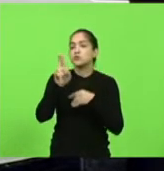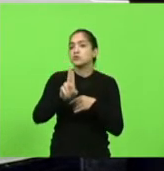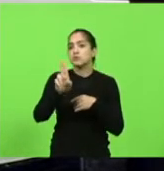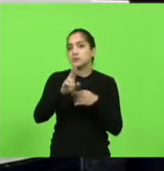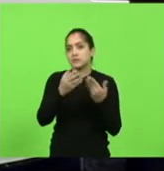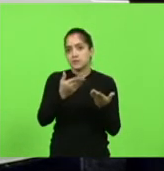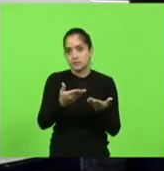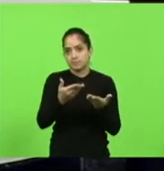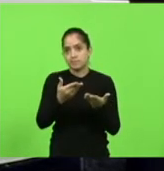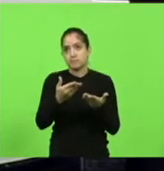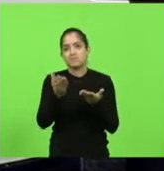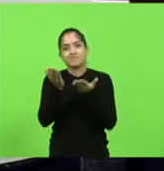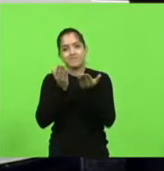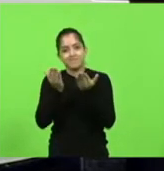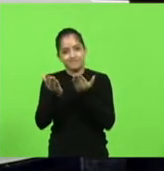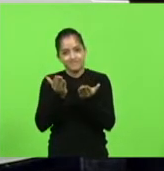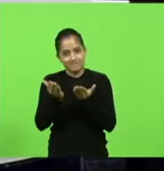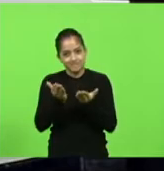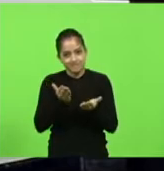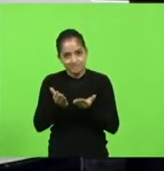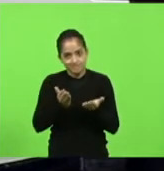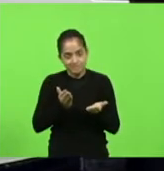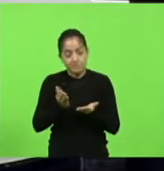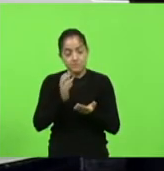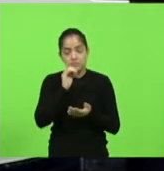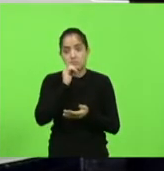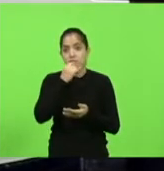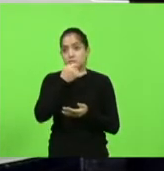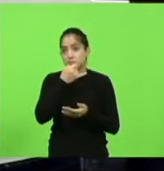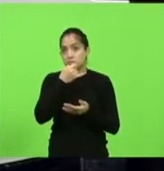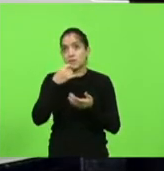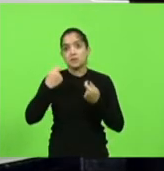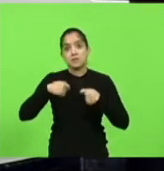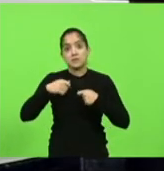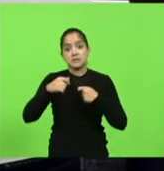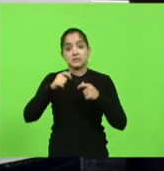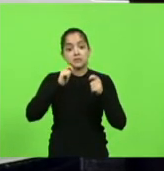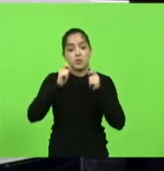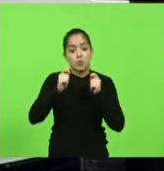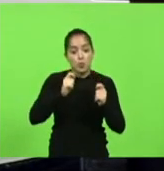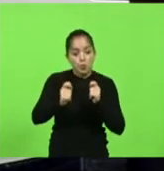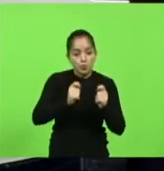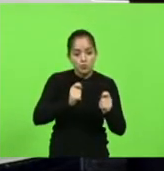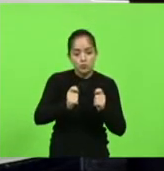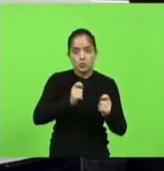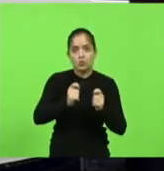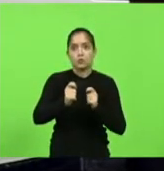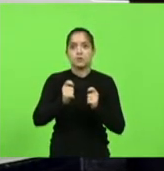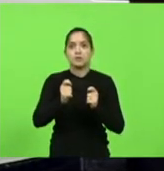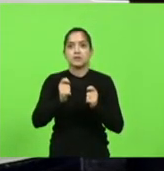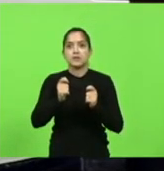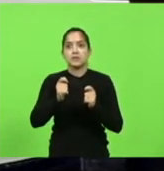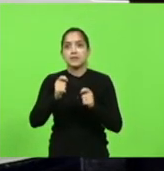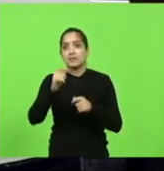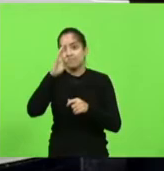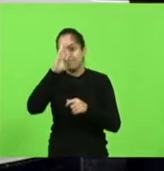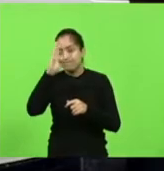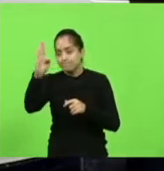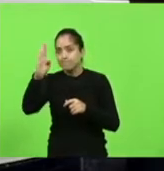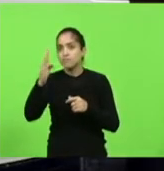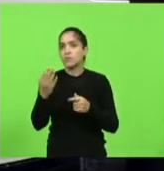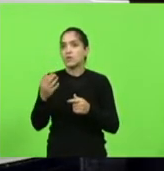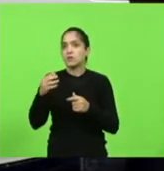essas licitações, infelizmente, tem que ter muito controle. E, principalmente, o funcionário público que